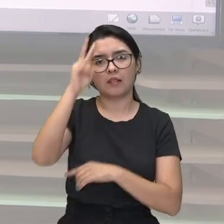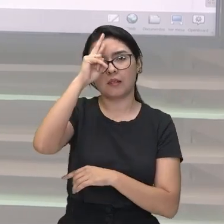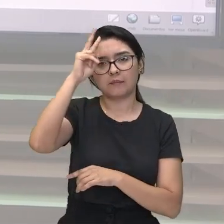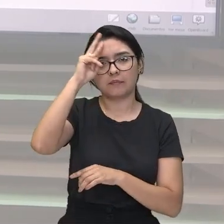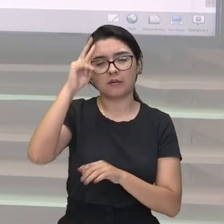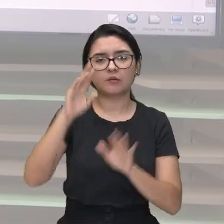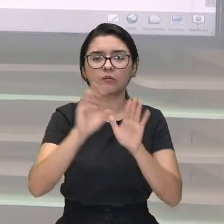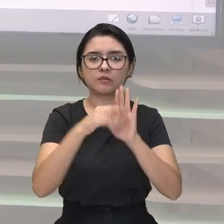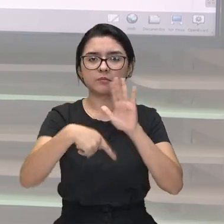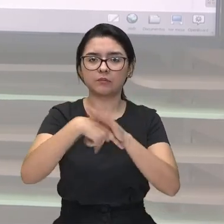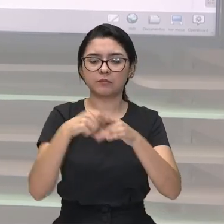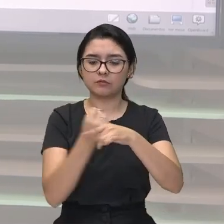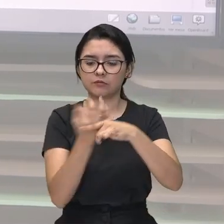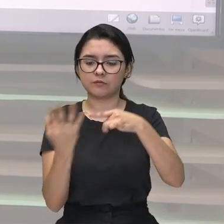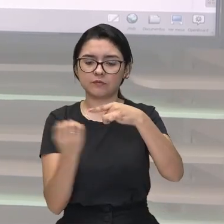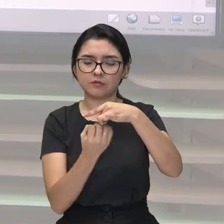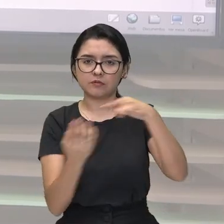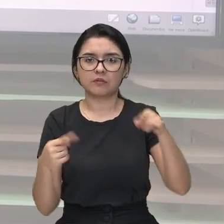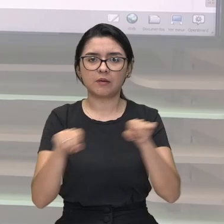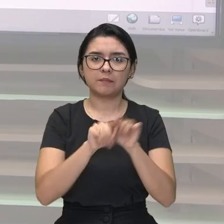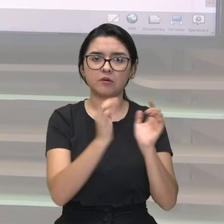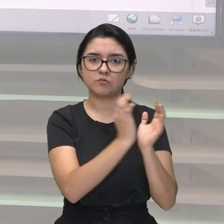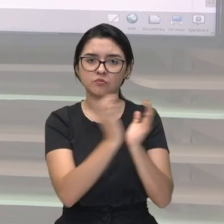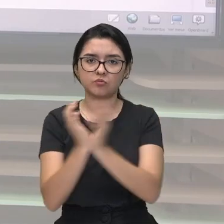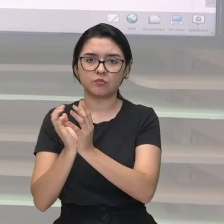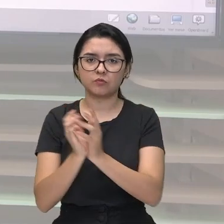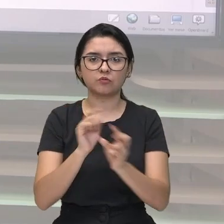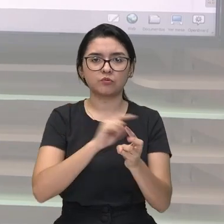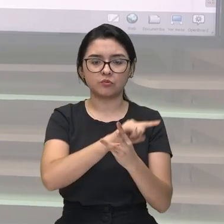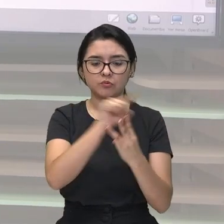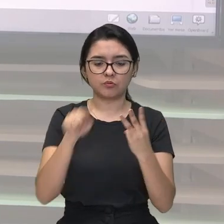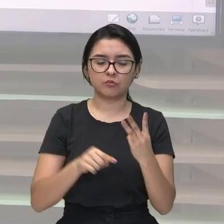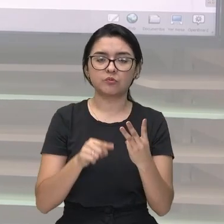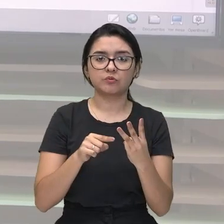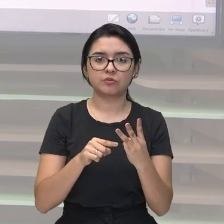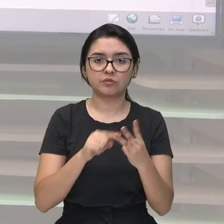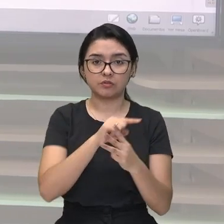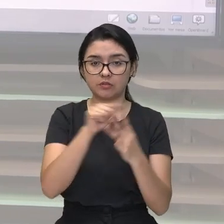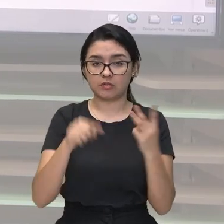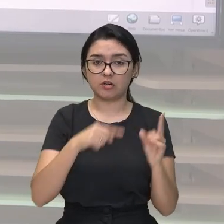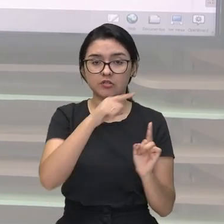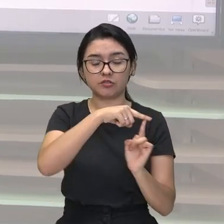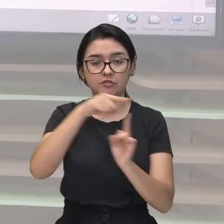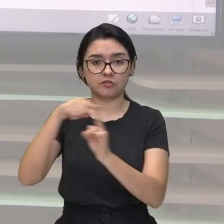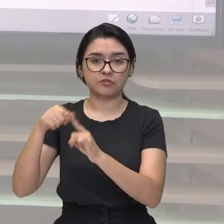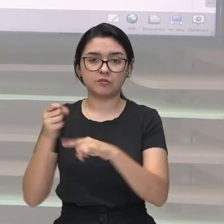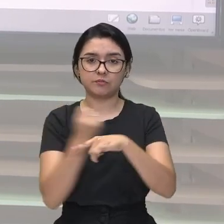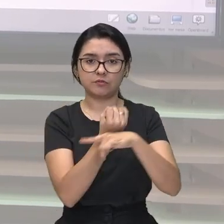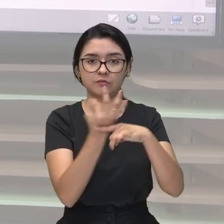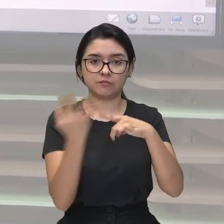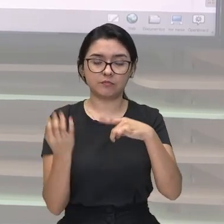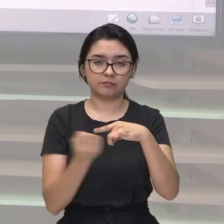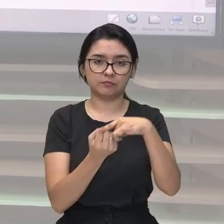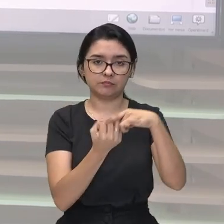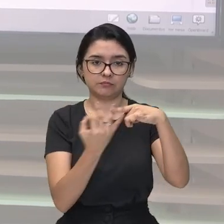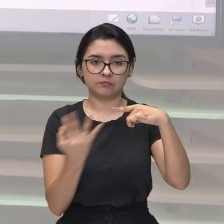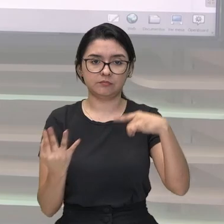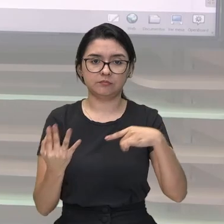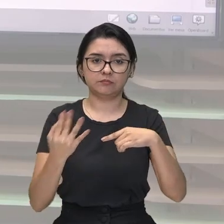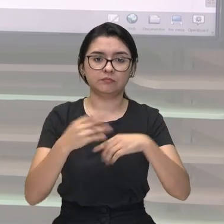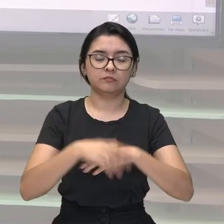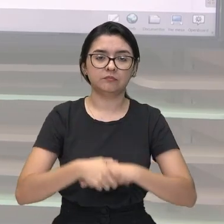de fração e compreendido a classificação de frações em frações próprias, frações impróprias